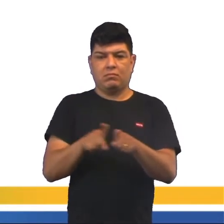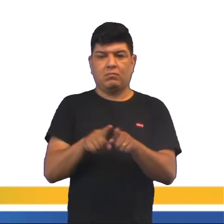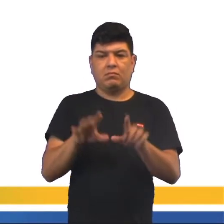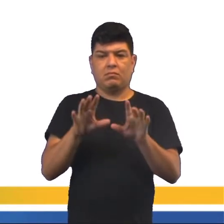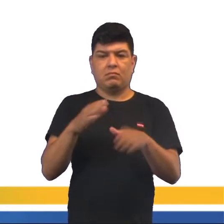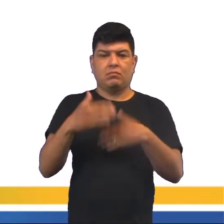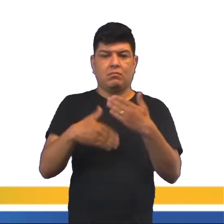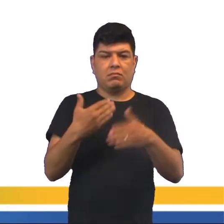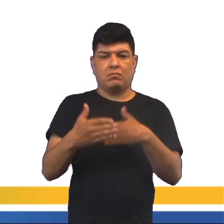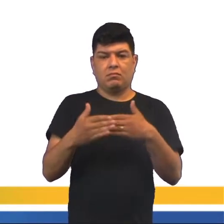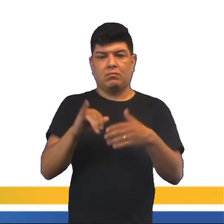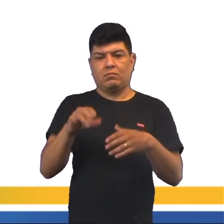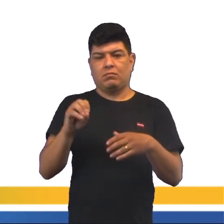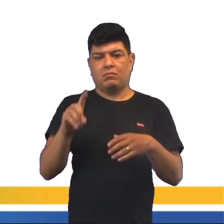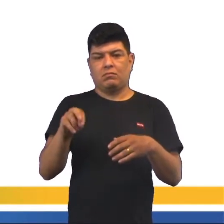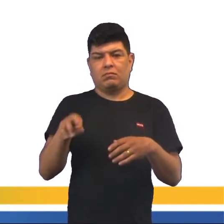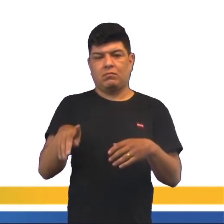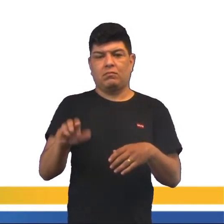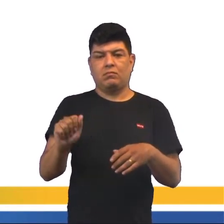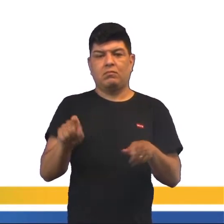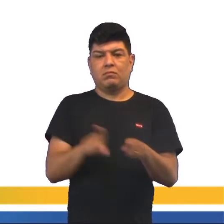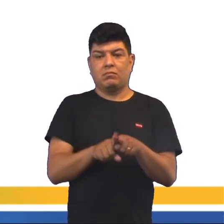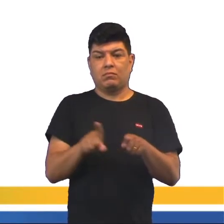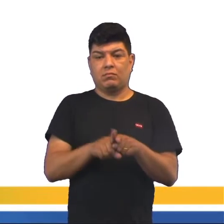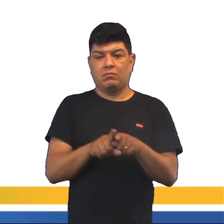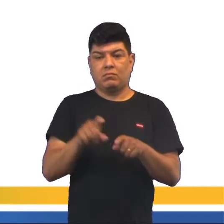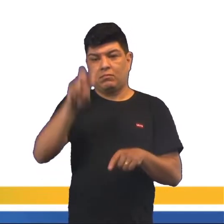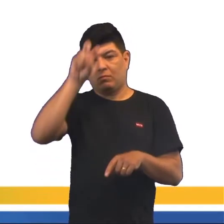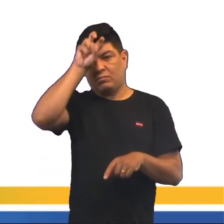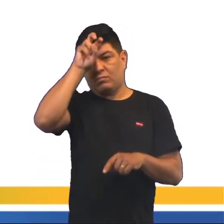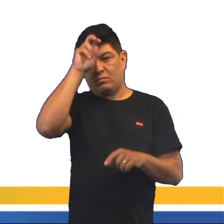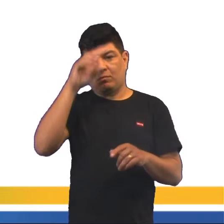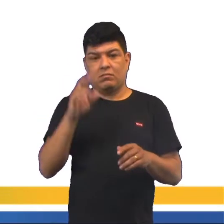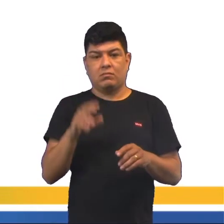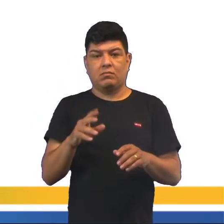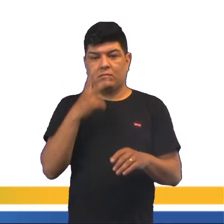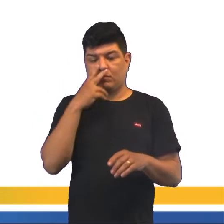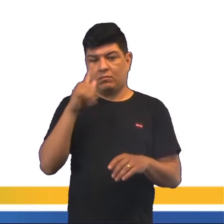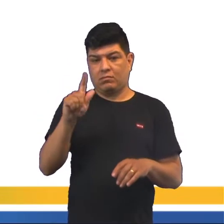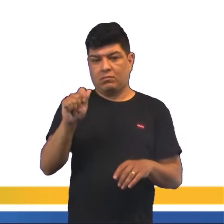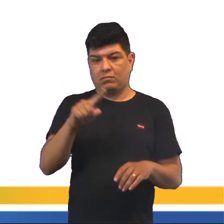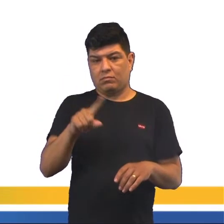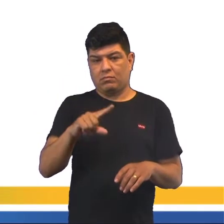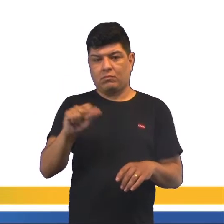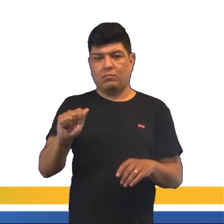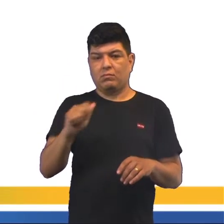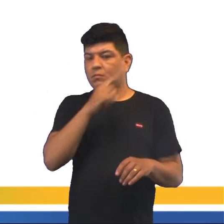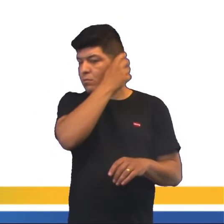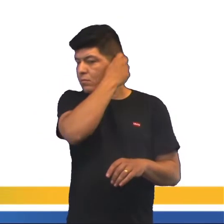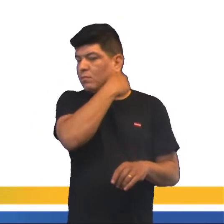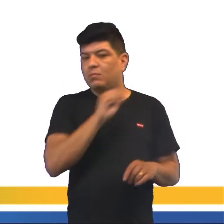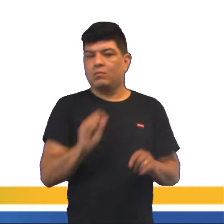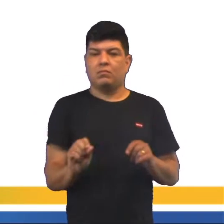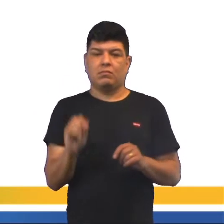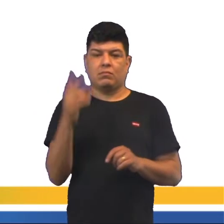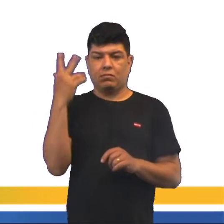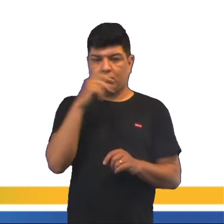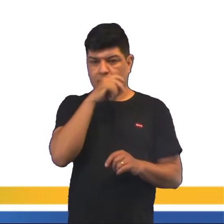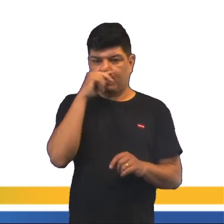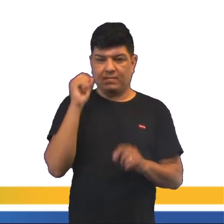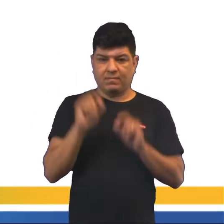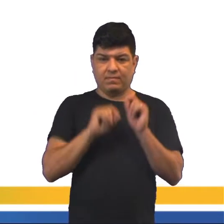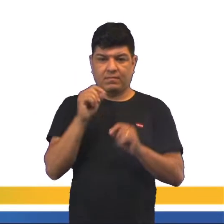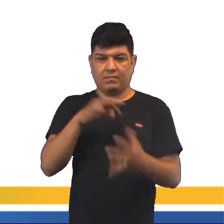judeus ficaram com a Galileia e outras áreas, ao passo em que a Jordânia incorporou a Cisjordânia e o Egito dominou a faixa